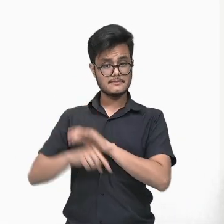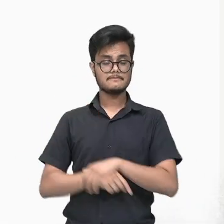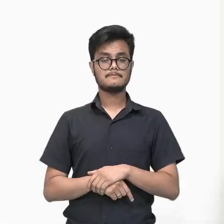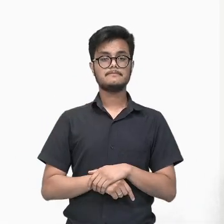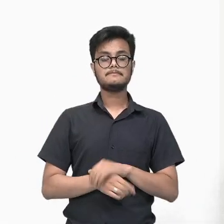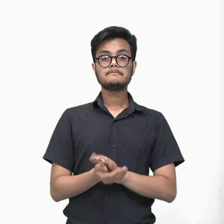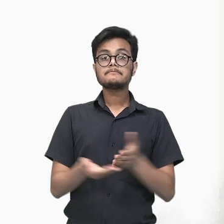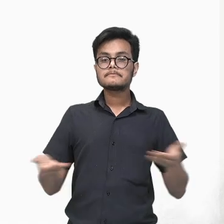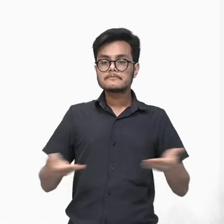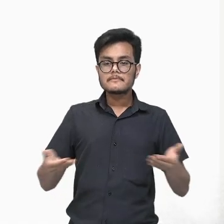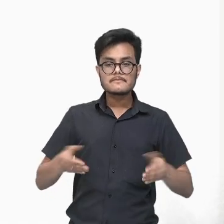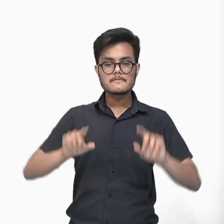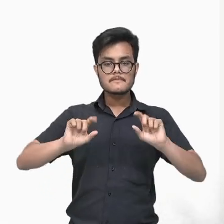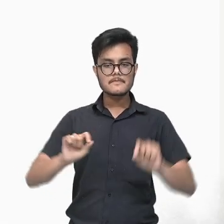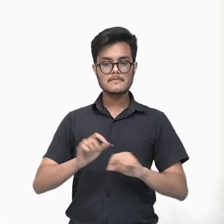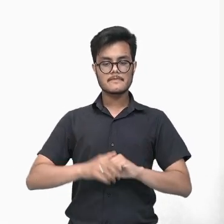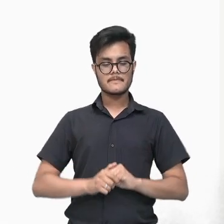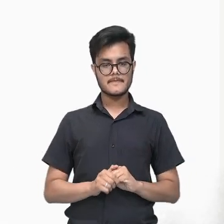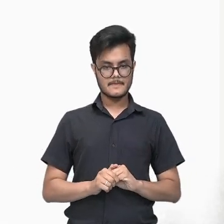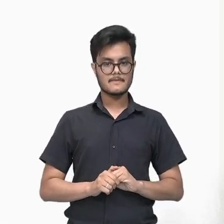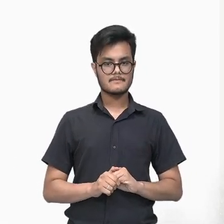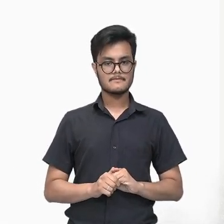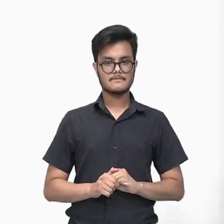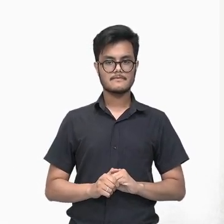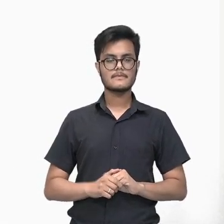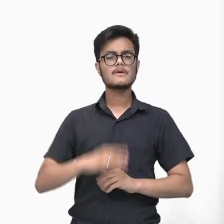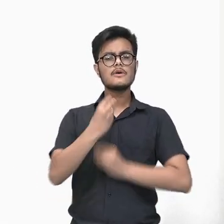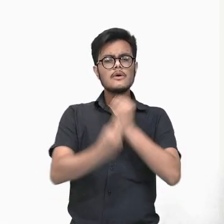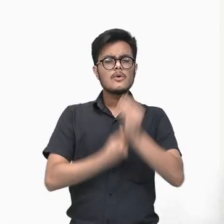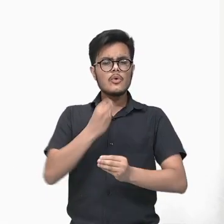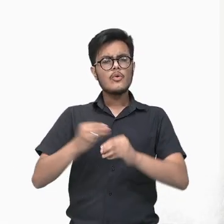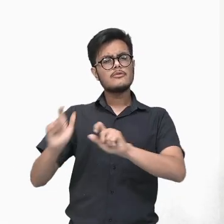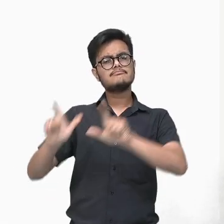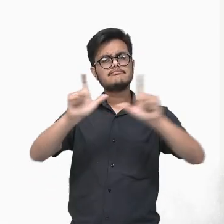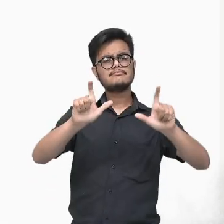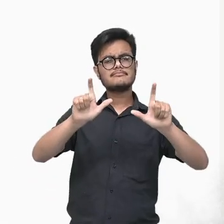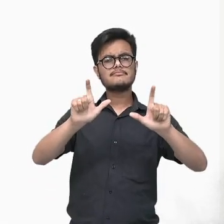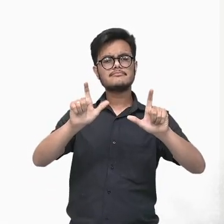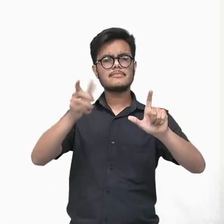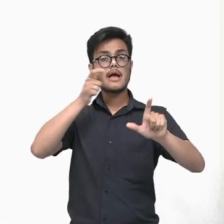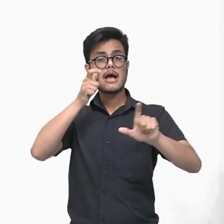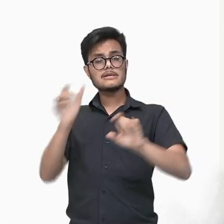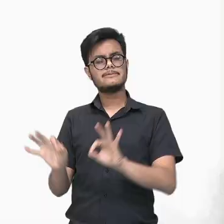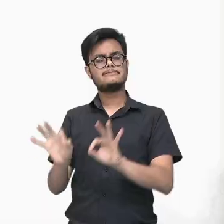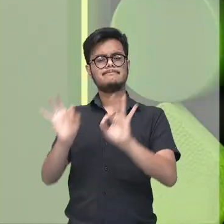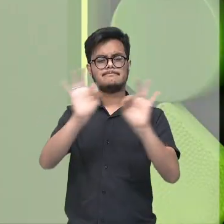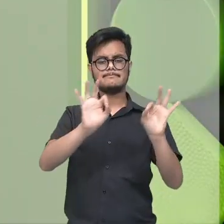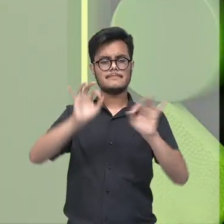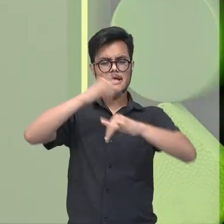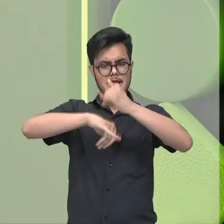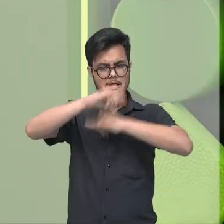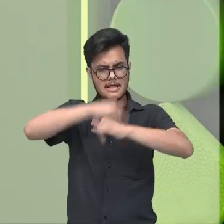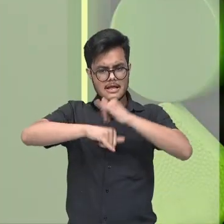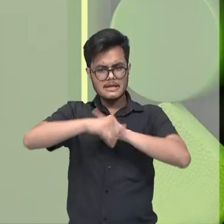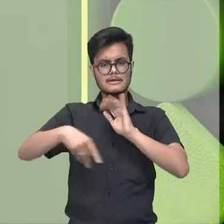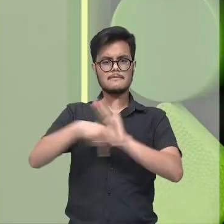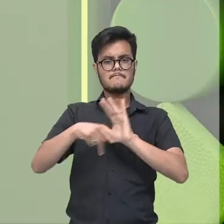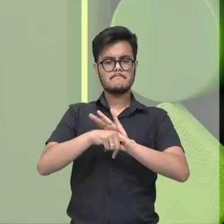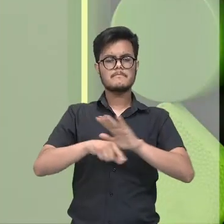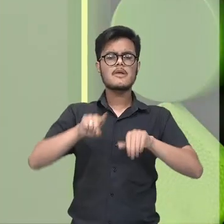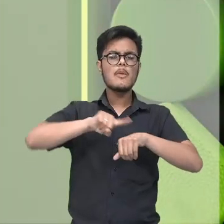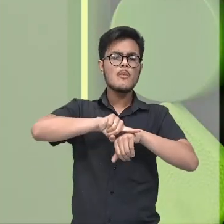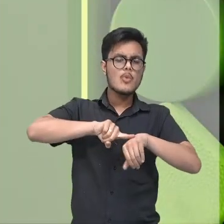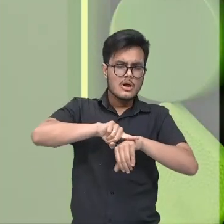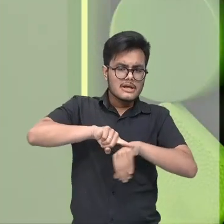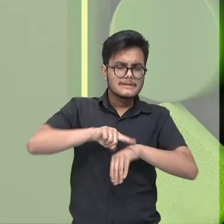pessoal, nós vamos ter uma animação sobre a eletrização por atrito.